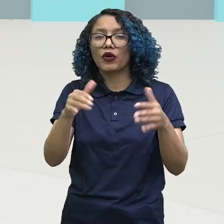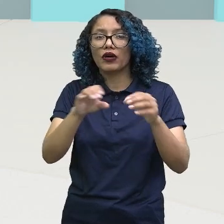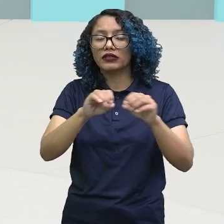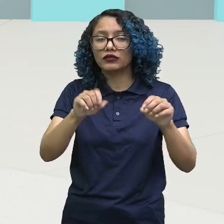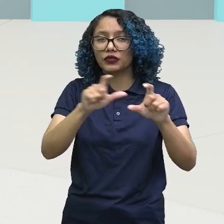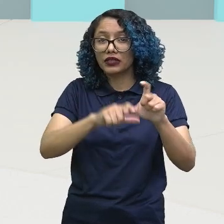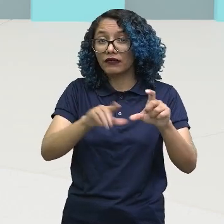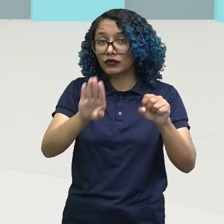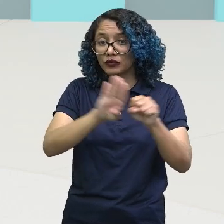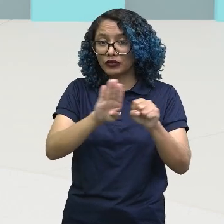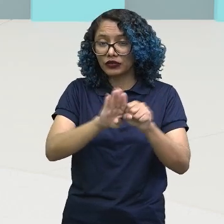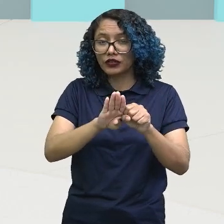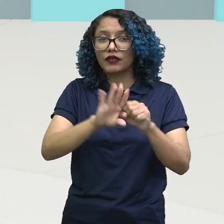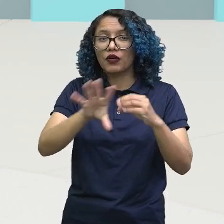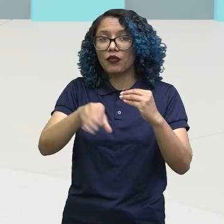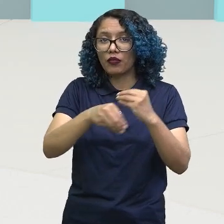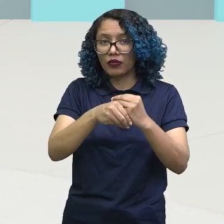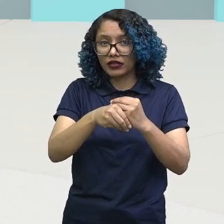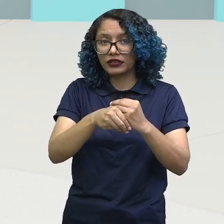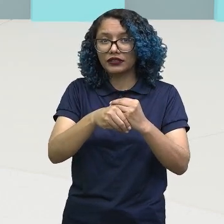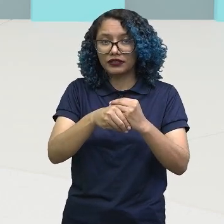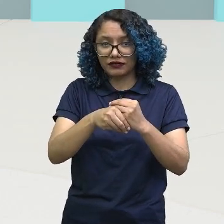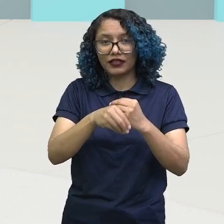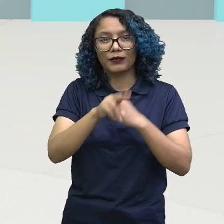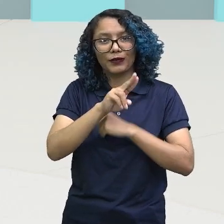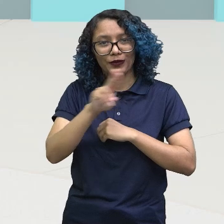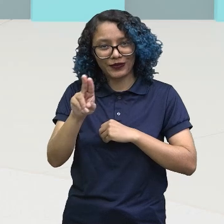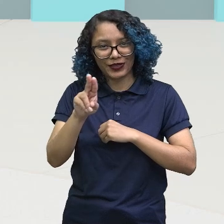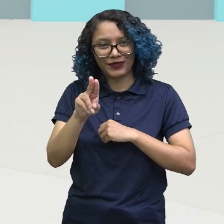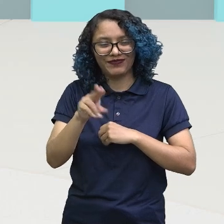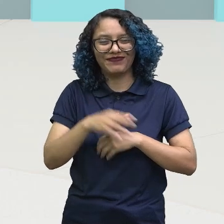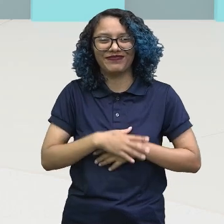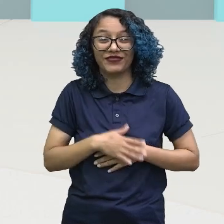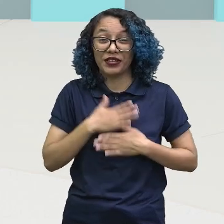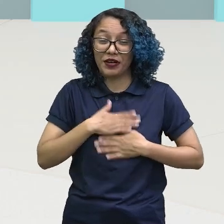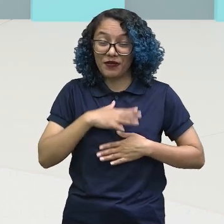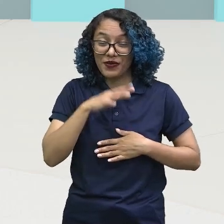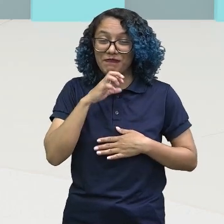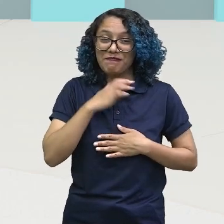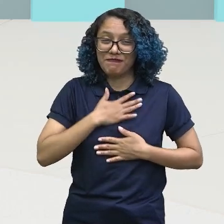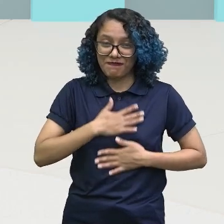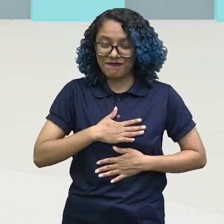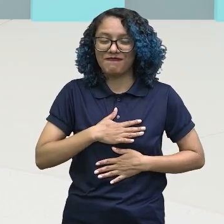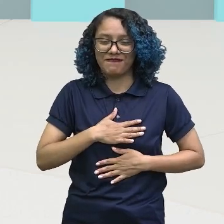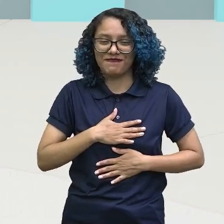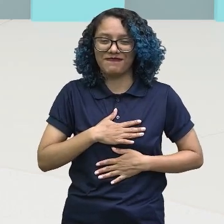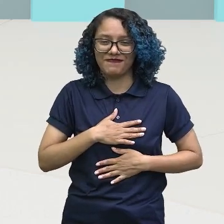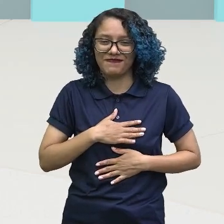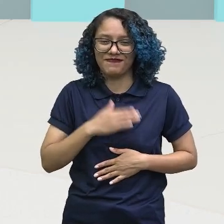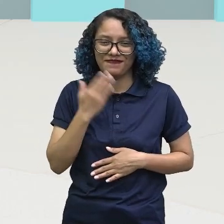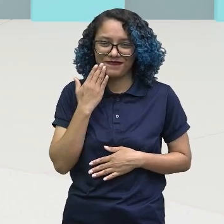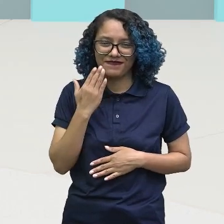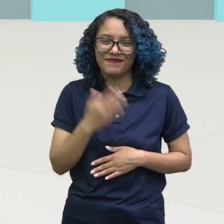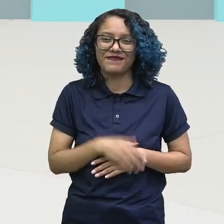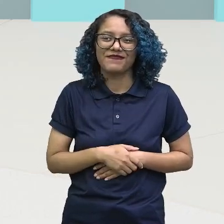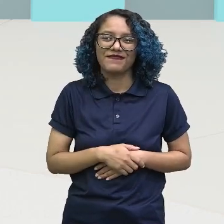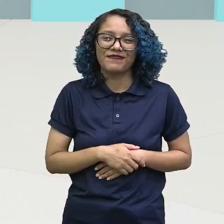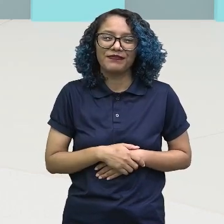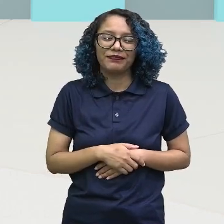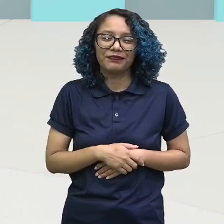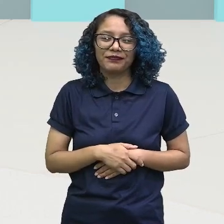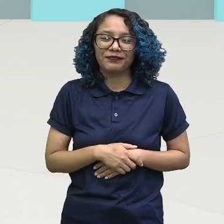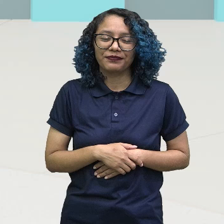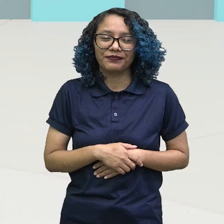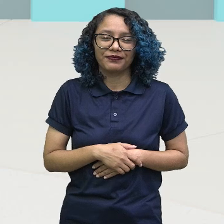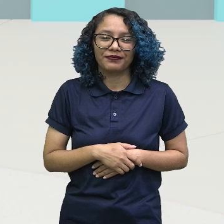subordinada, substantiva, completiva, nominal. Respira fundo que vai dar certo, como está dizendo a frase aí, ok?